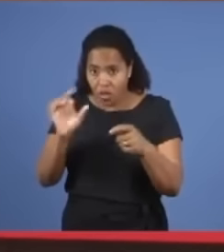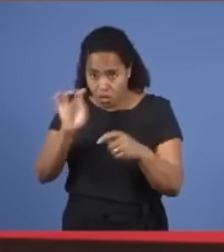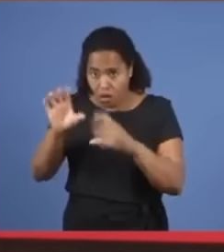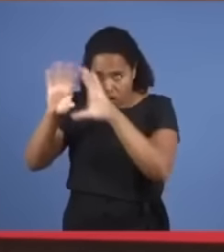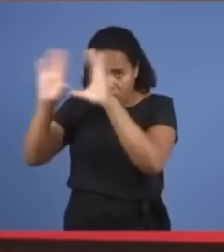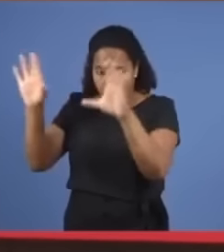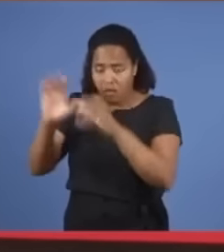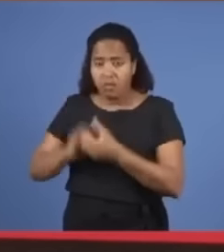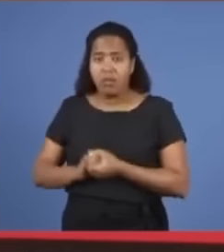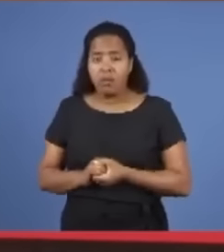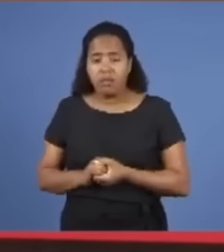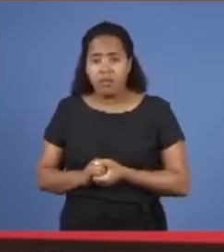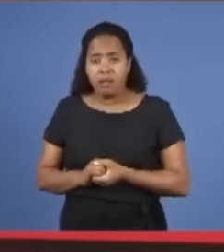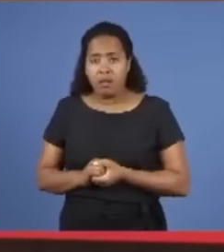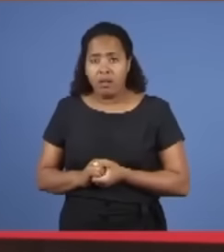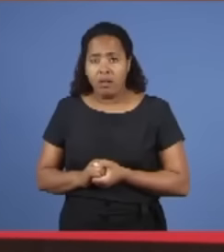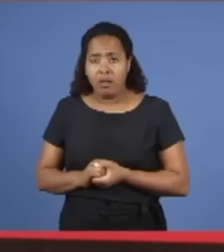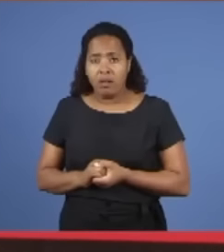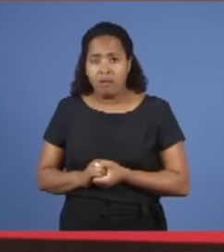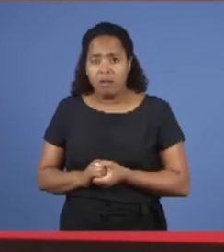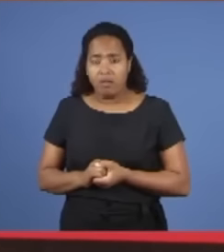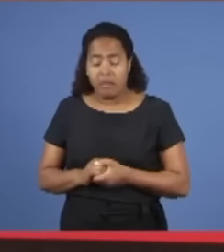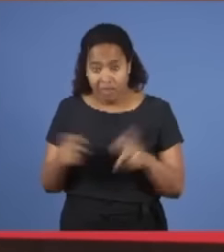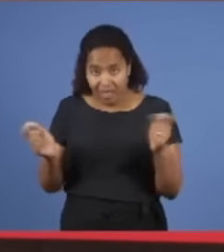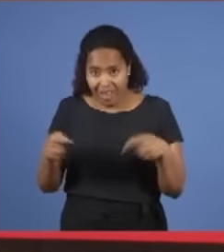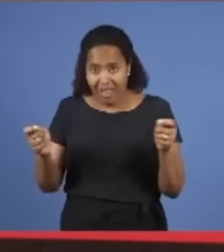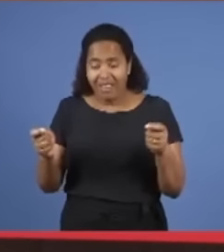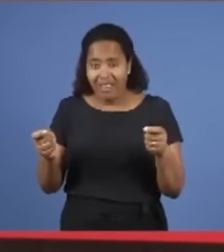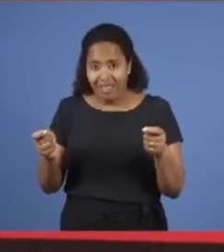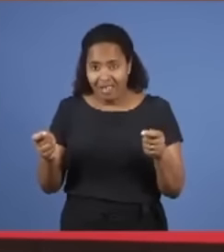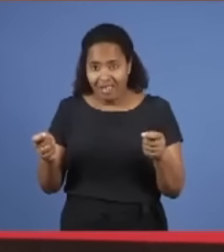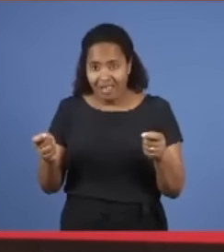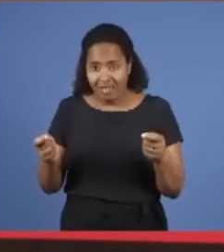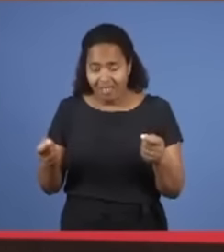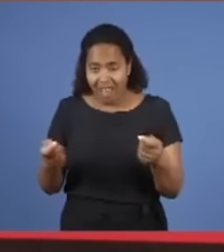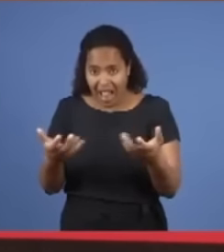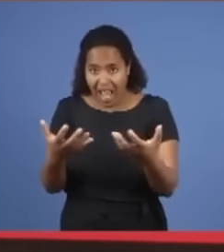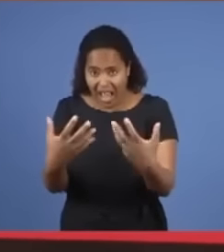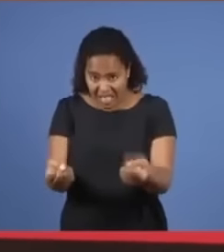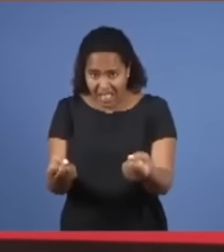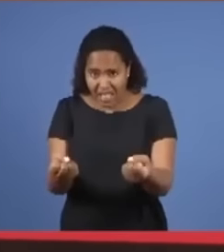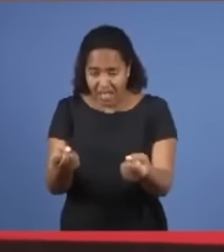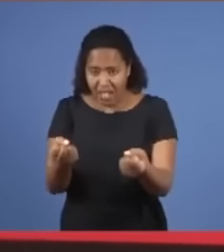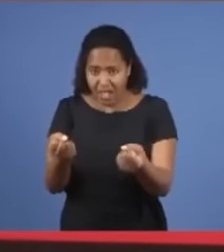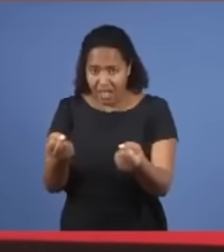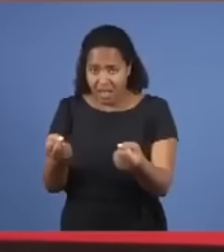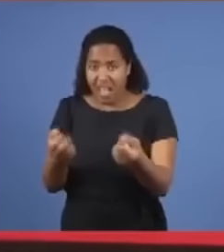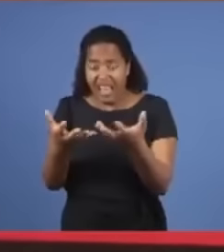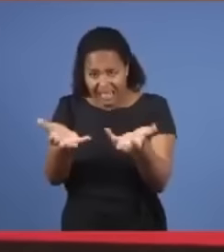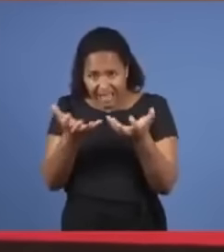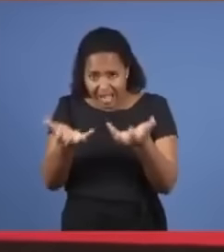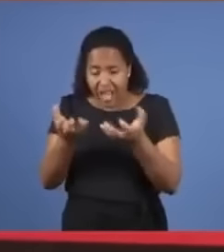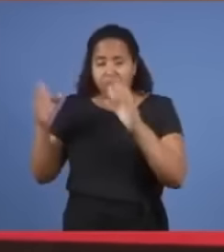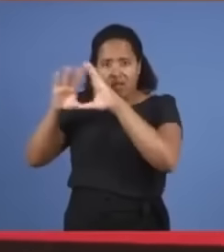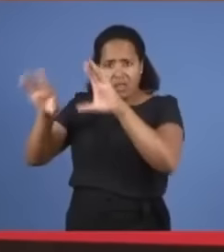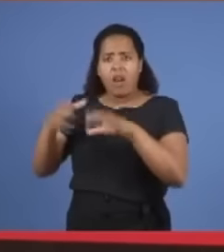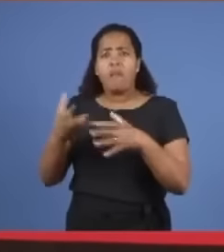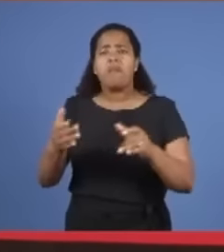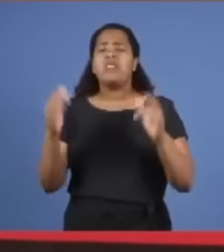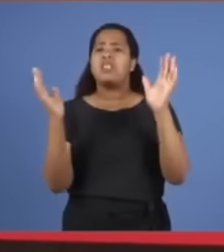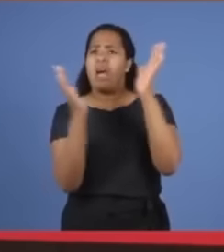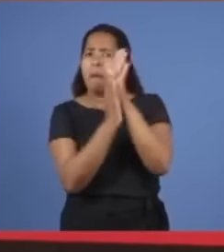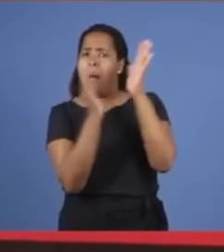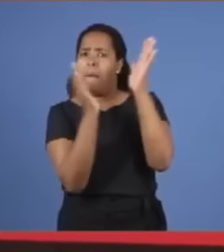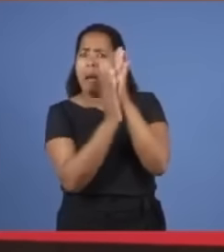A religião quer o céu, mas quer ficar próspera. Quer o céu, mas quer bater palma, se alegrar. Quer o céu, mas quer